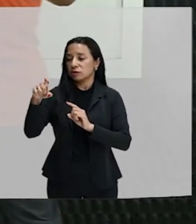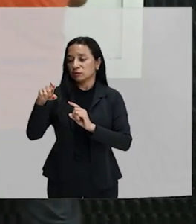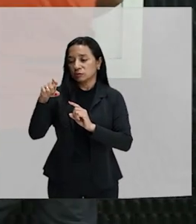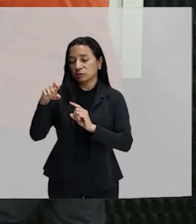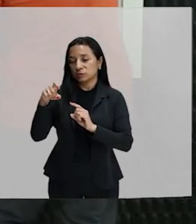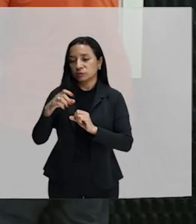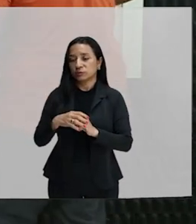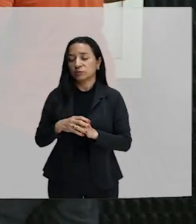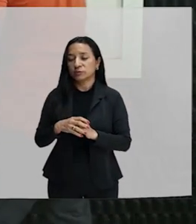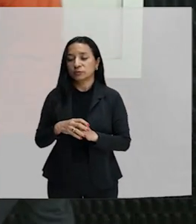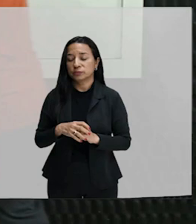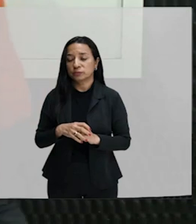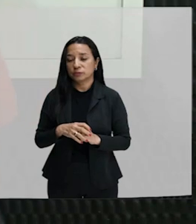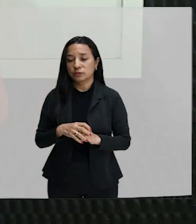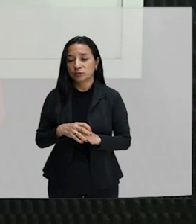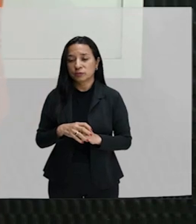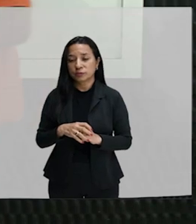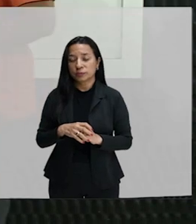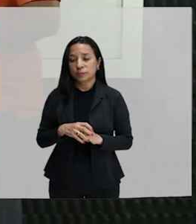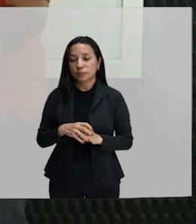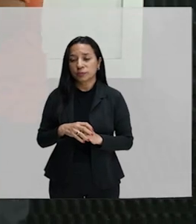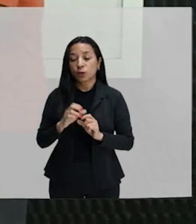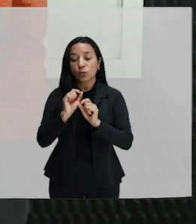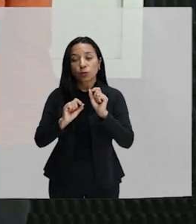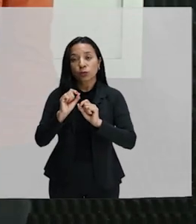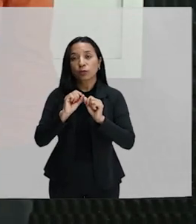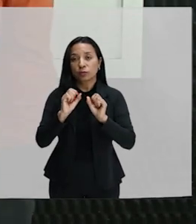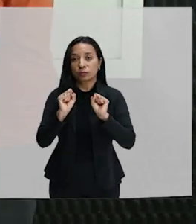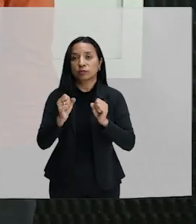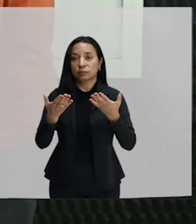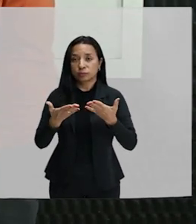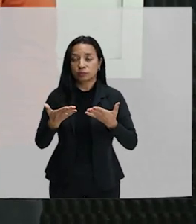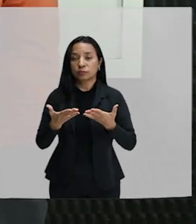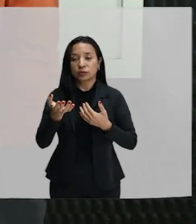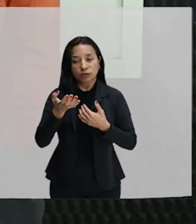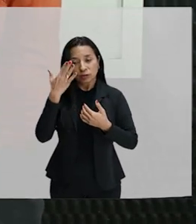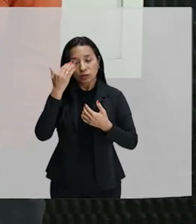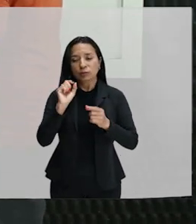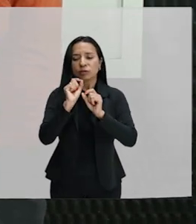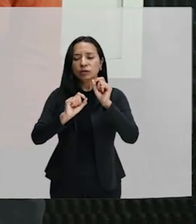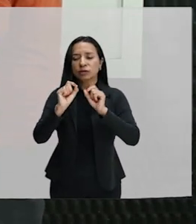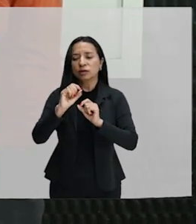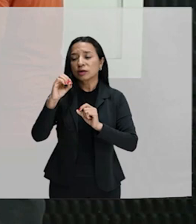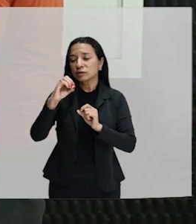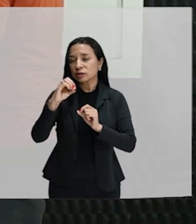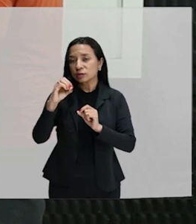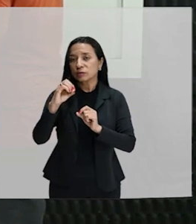já foi que que eu posso fazer agora eu não quero saber quem é 0 gra